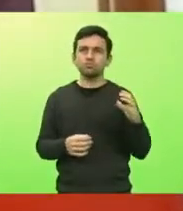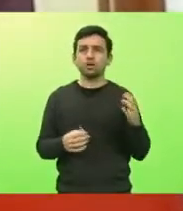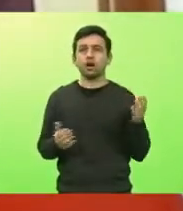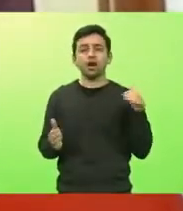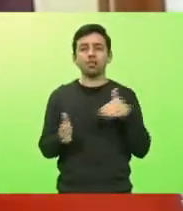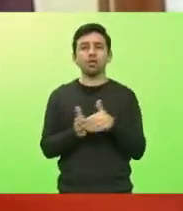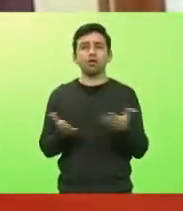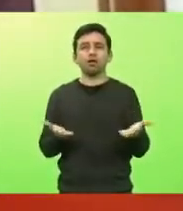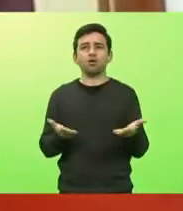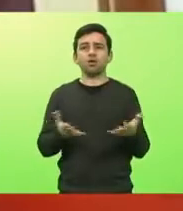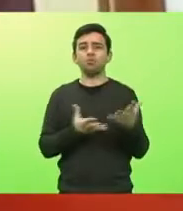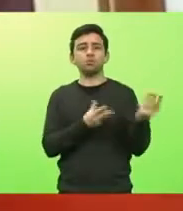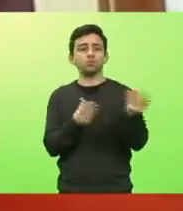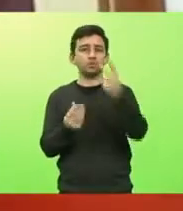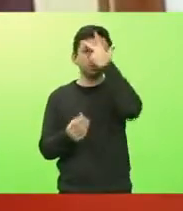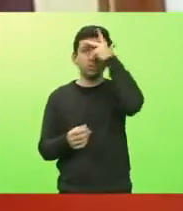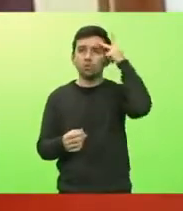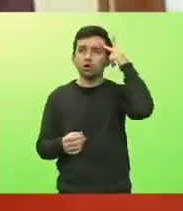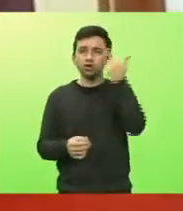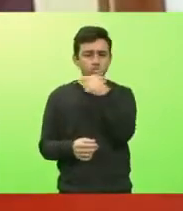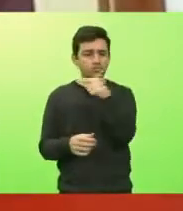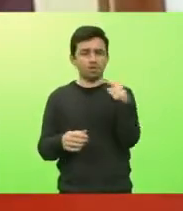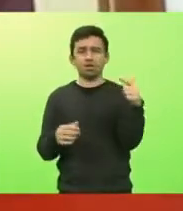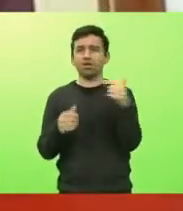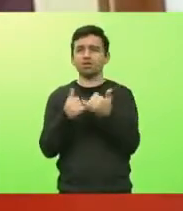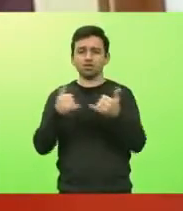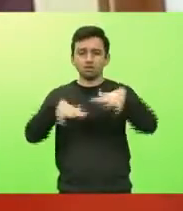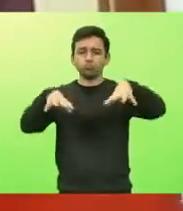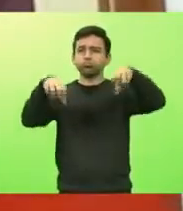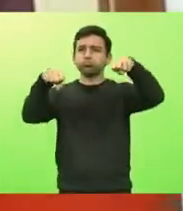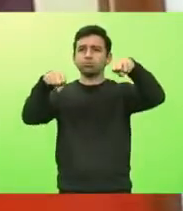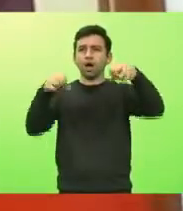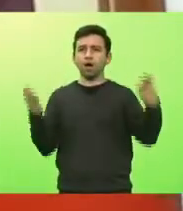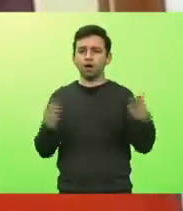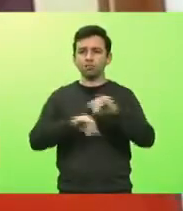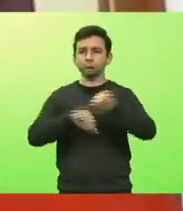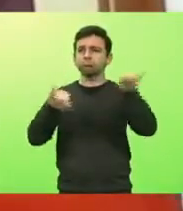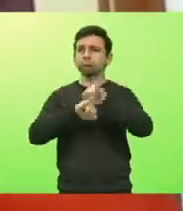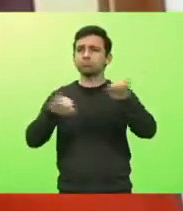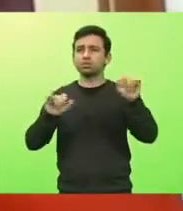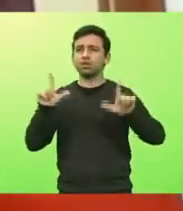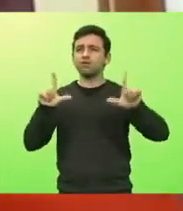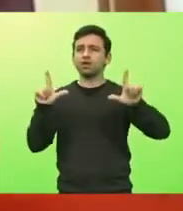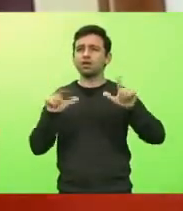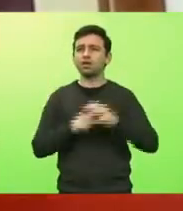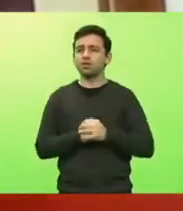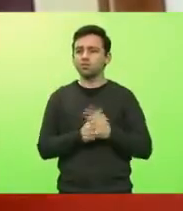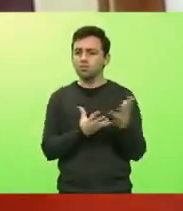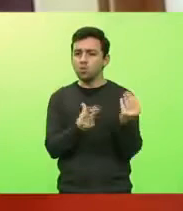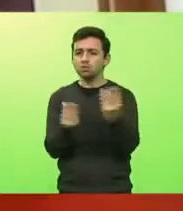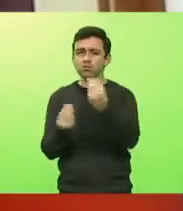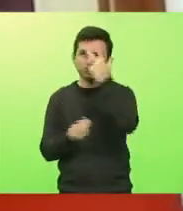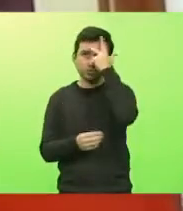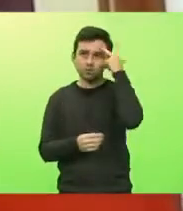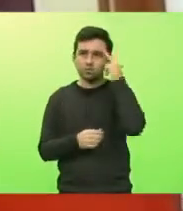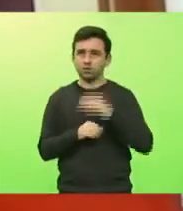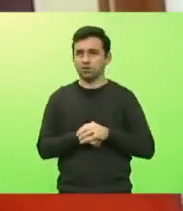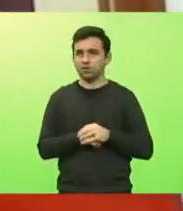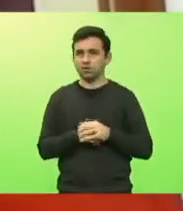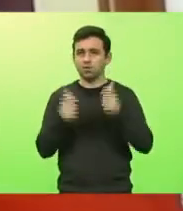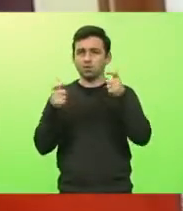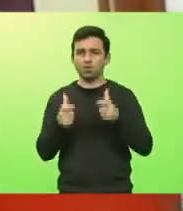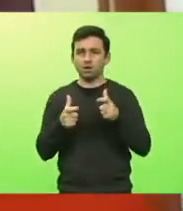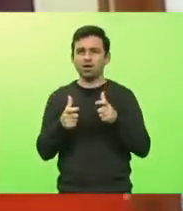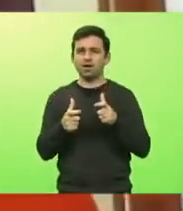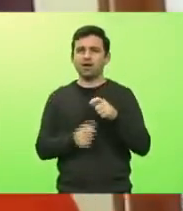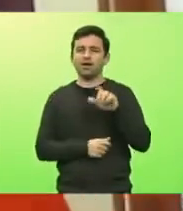tem muita gente sem energia. Acabou de ir agora no noticiário do dia. Há muita gente sem energia. Em Garuva, outro